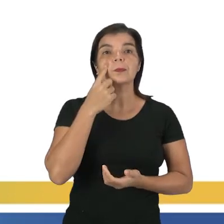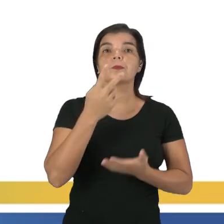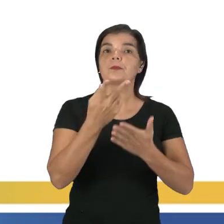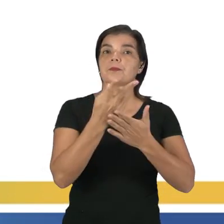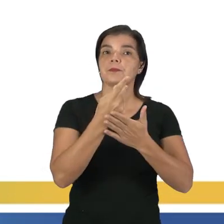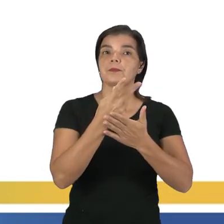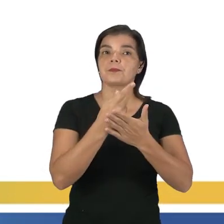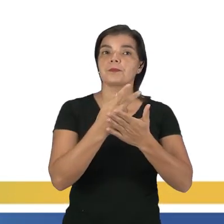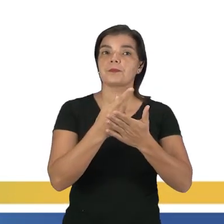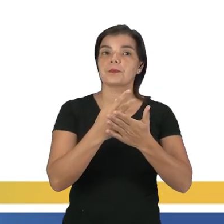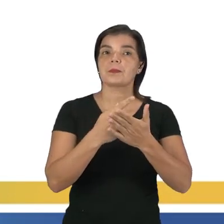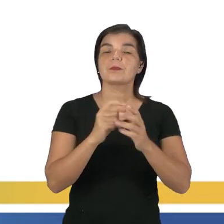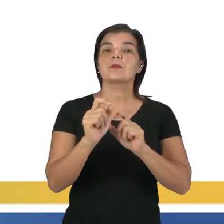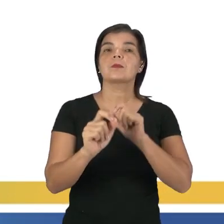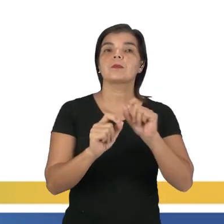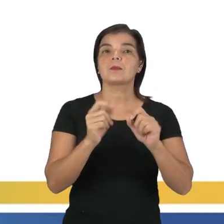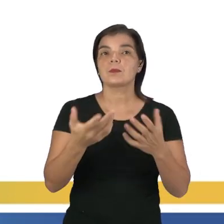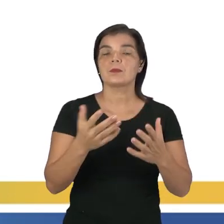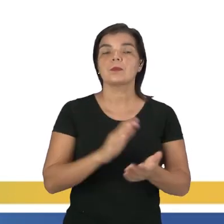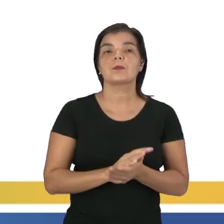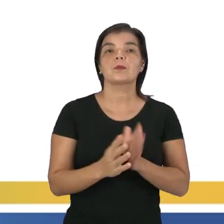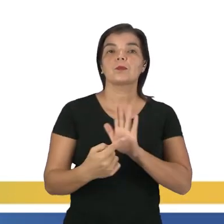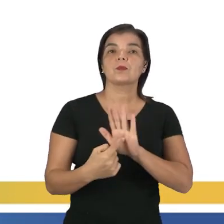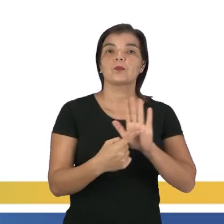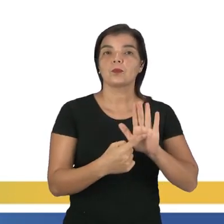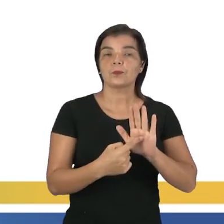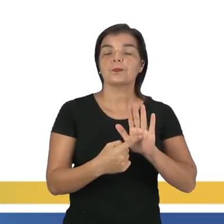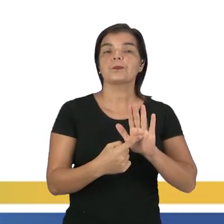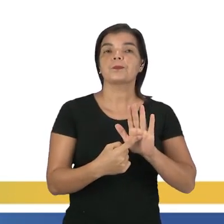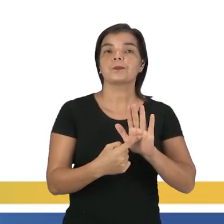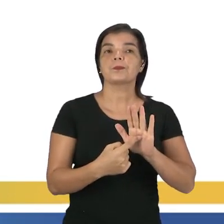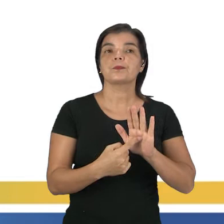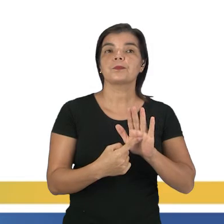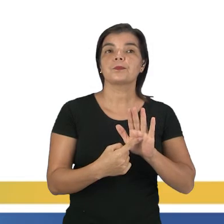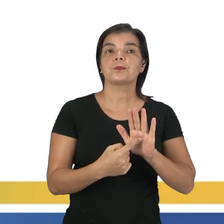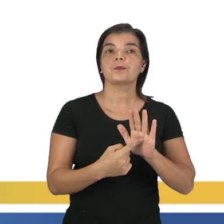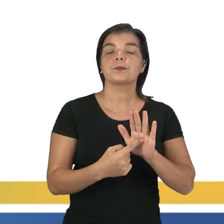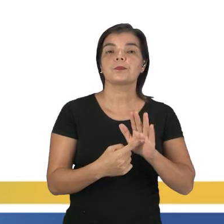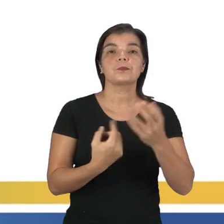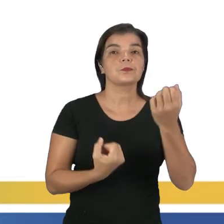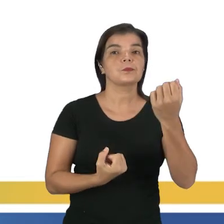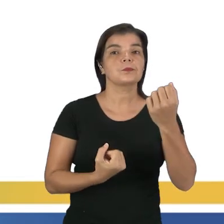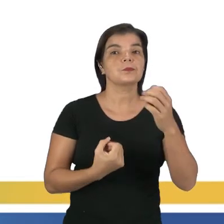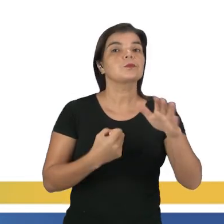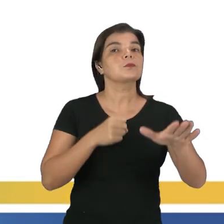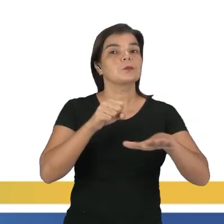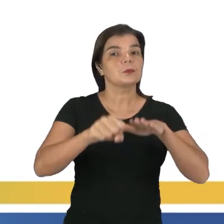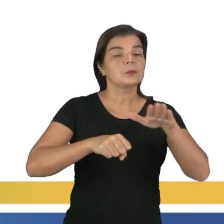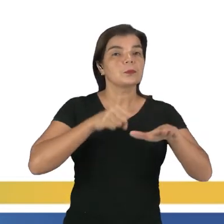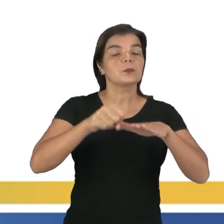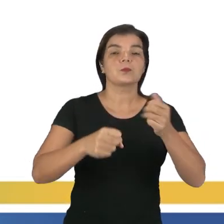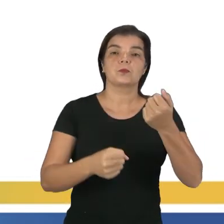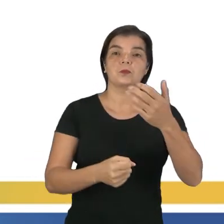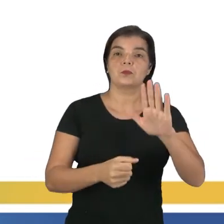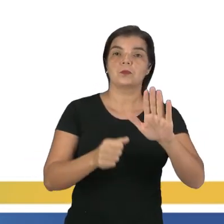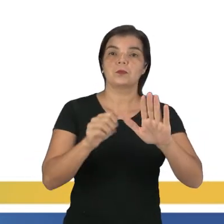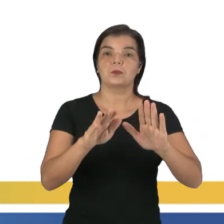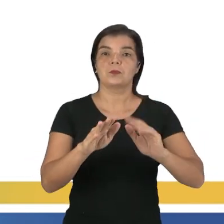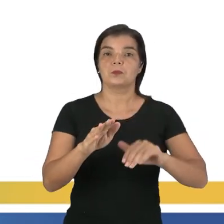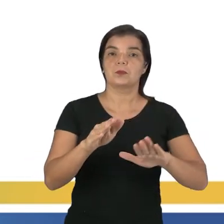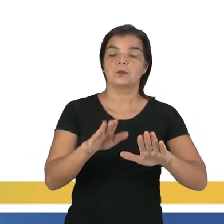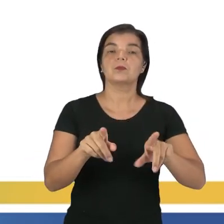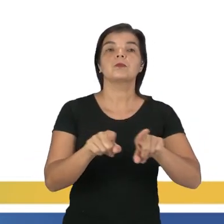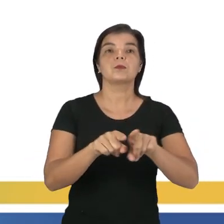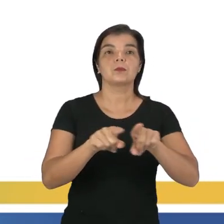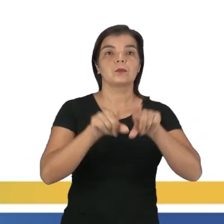desenho que mostra umas máquinas, certo? Uns robôs, espécie de máquina, e